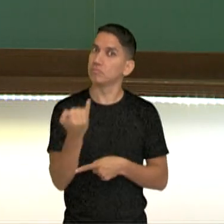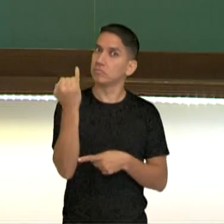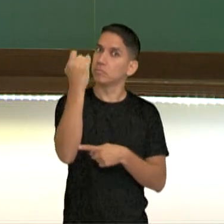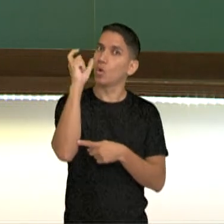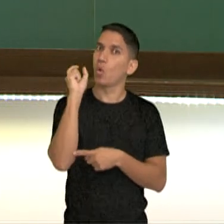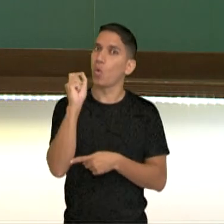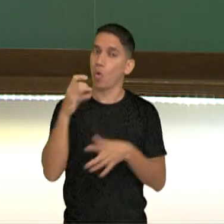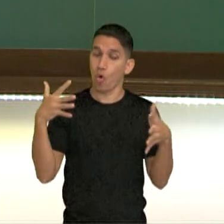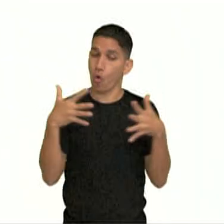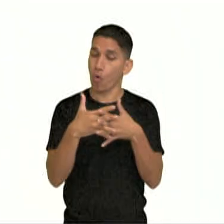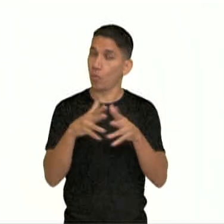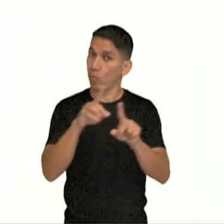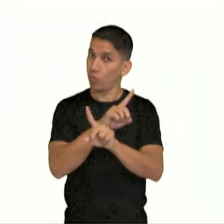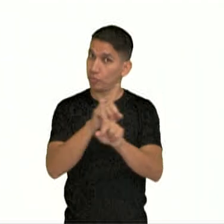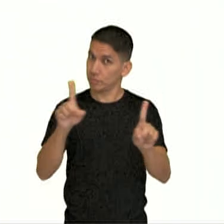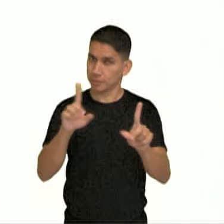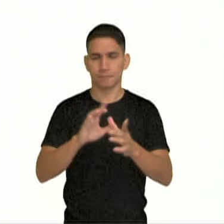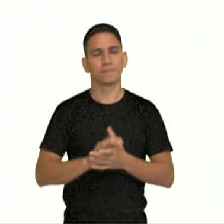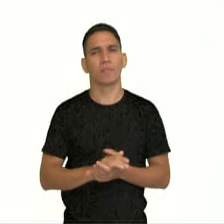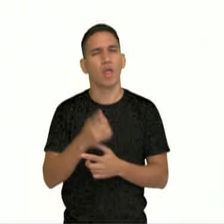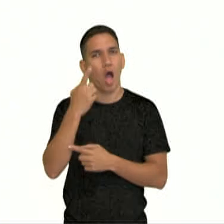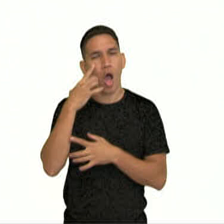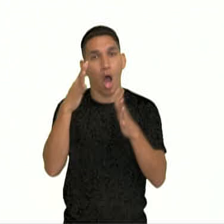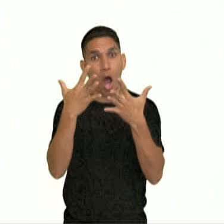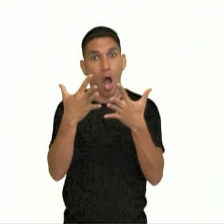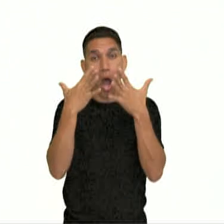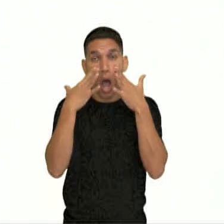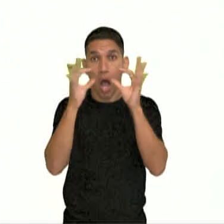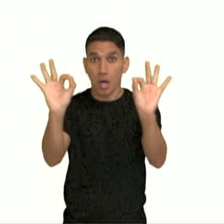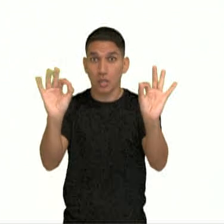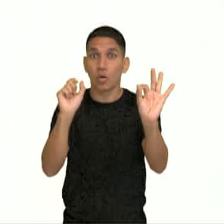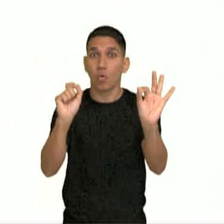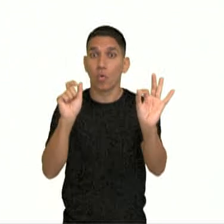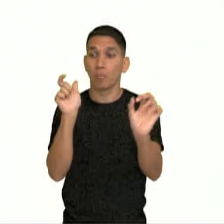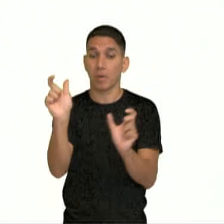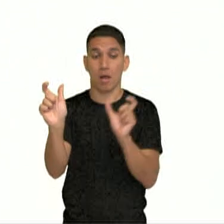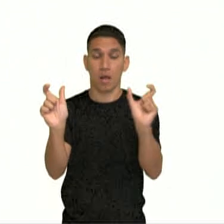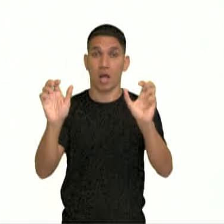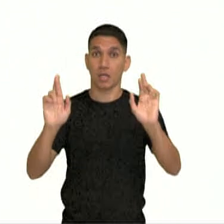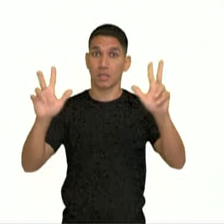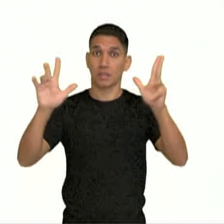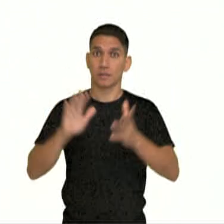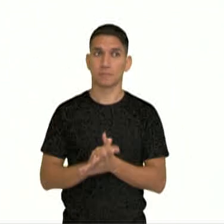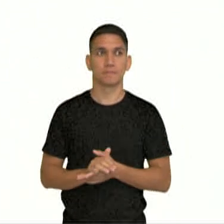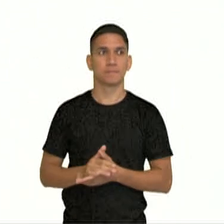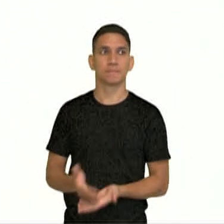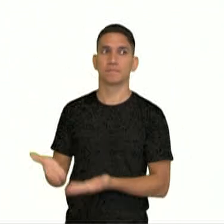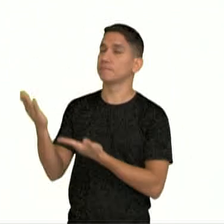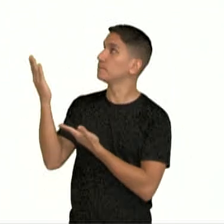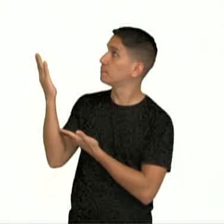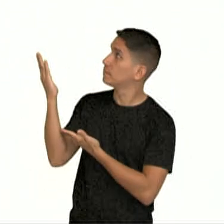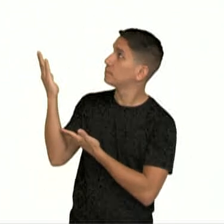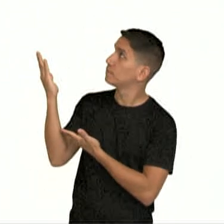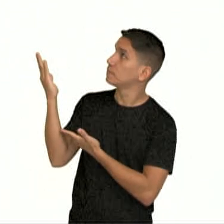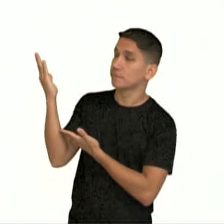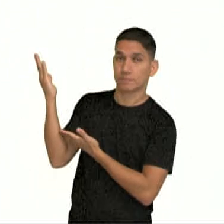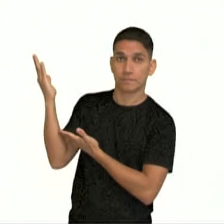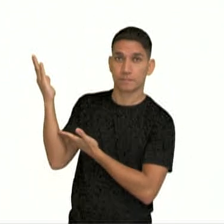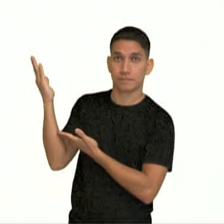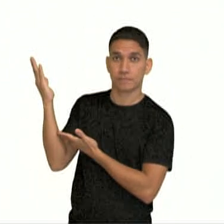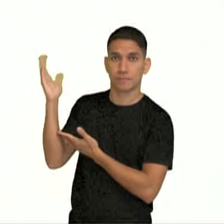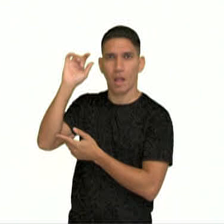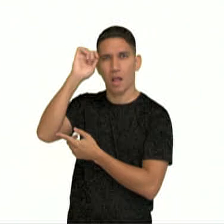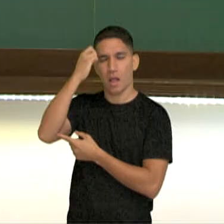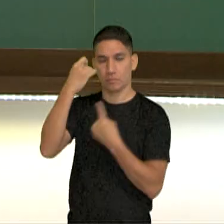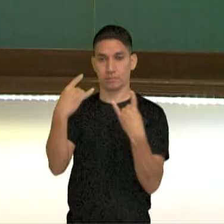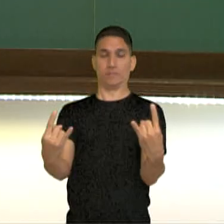não confundirmos. Observe a diferença entre as palavras parents and